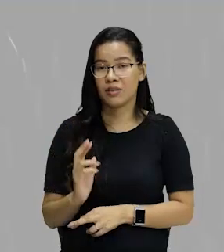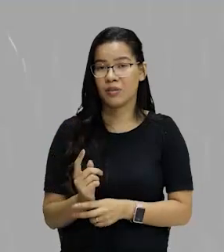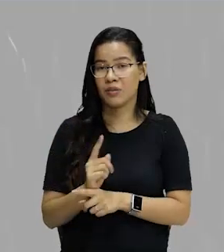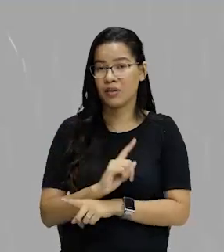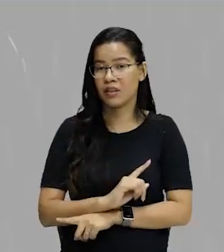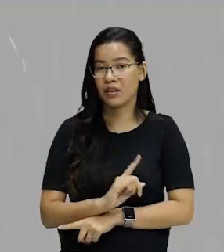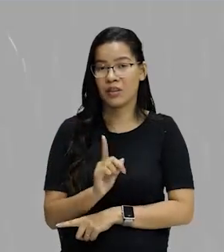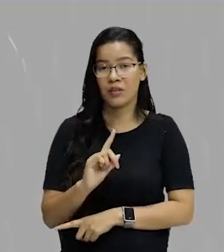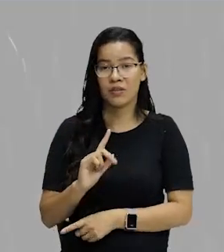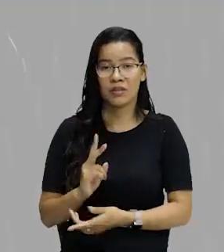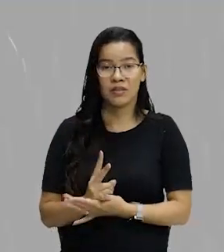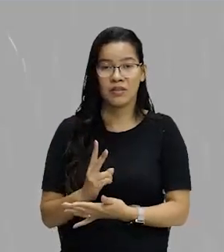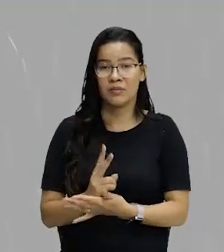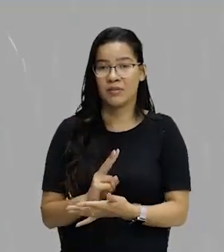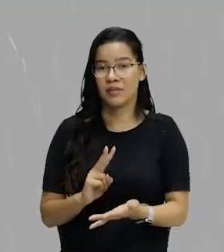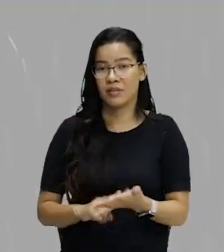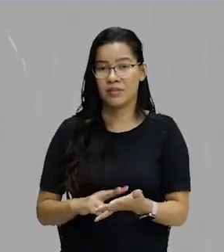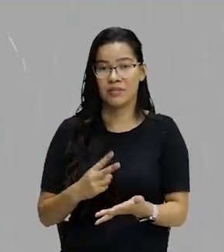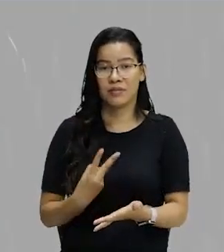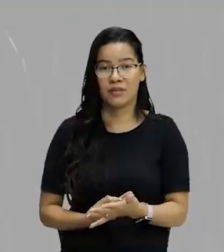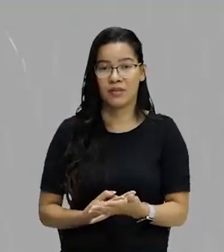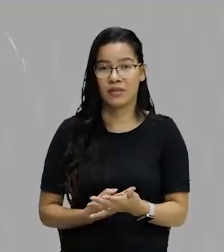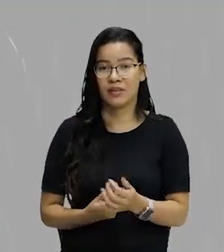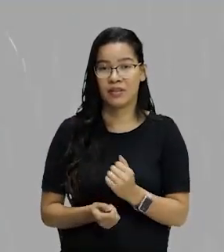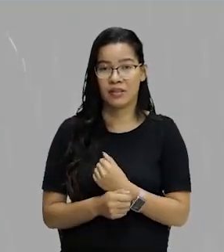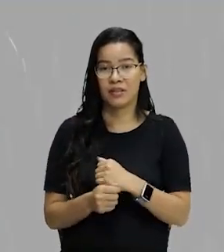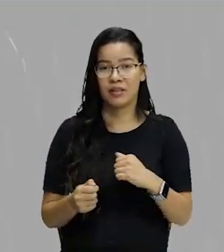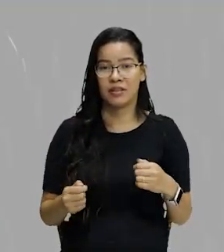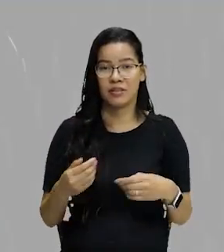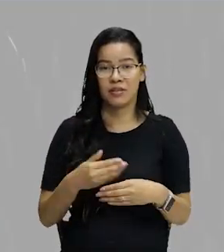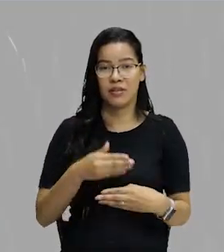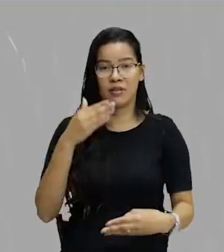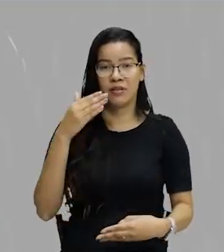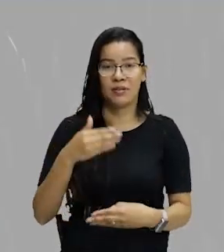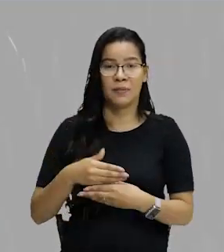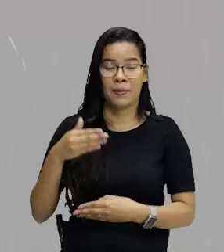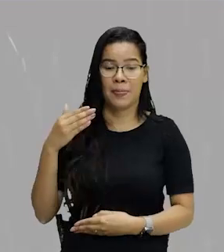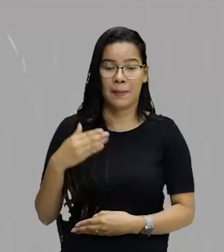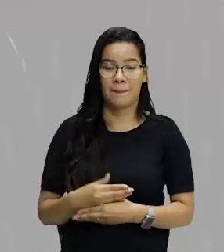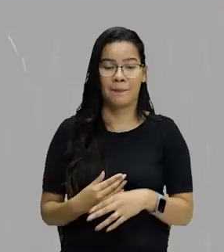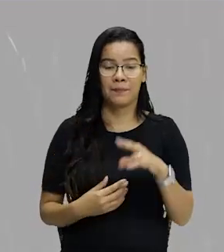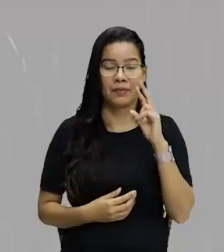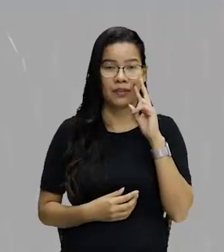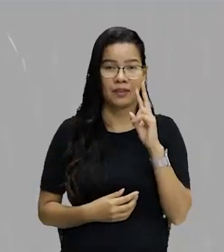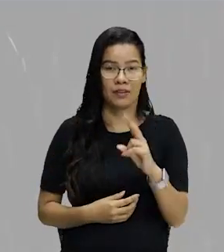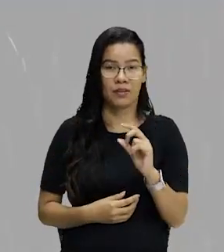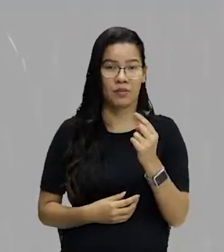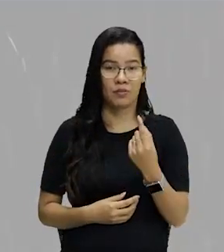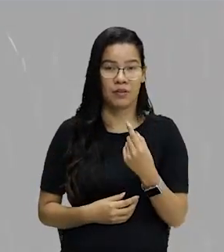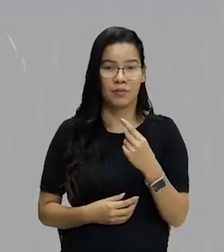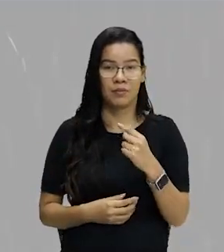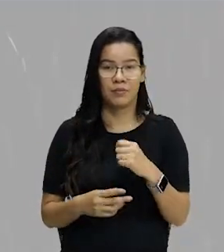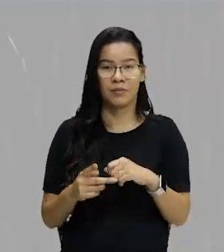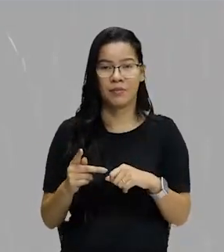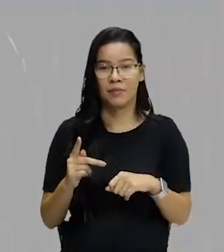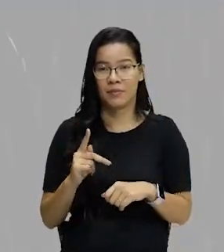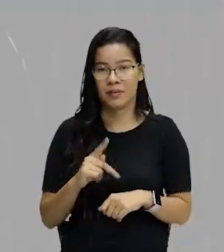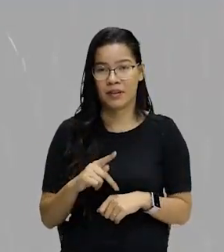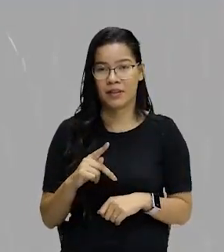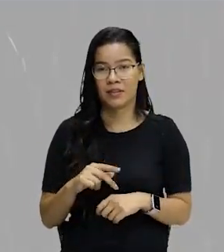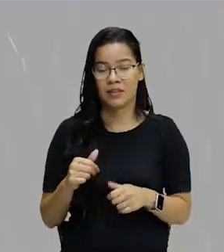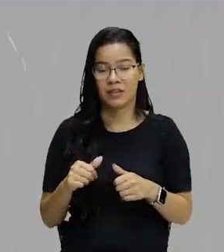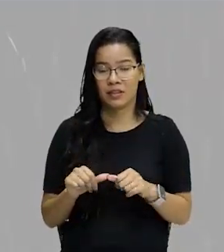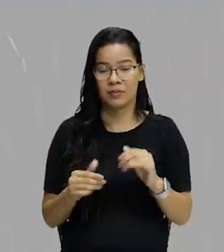sempre significa eu escalar grandes paredões. Tá aqui, ó, uma pedra que está bem próxima